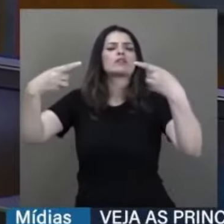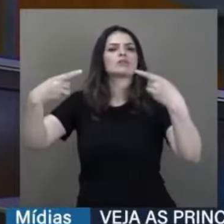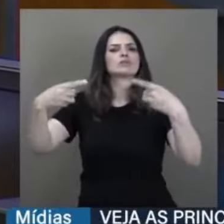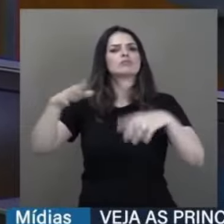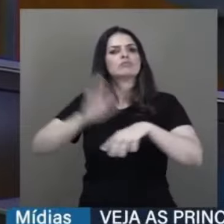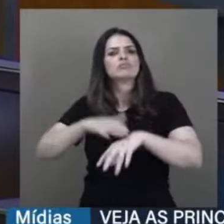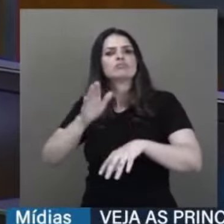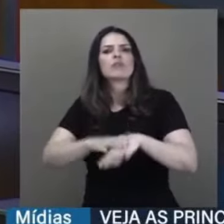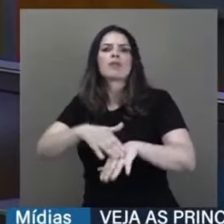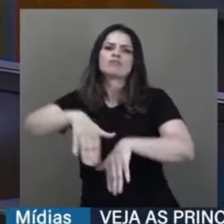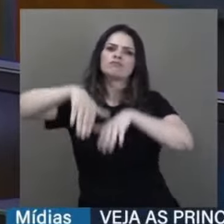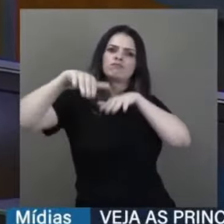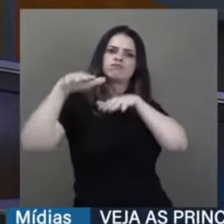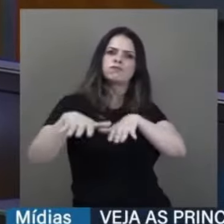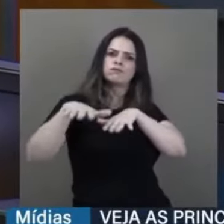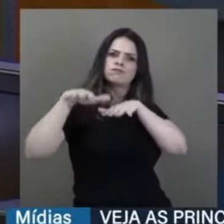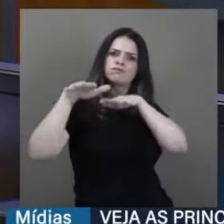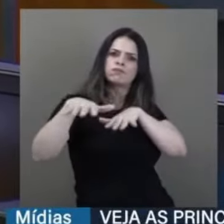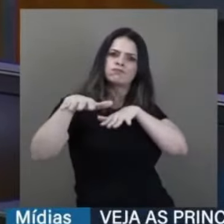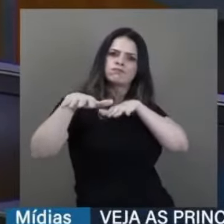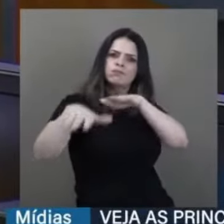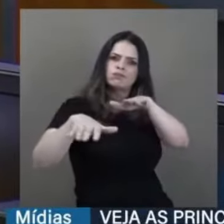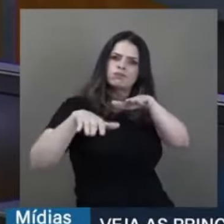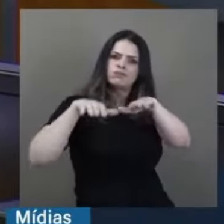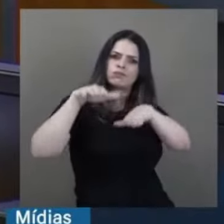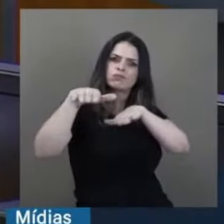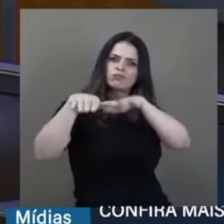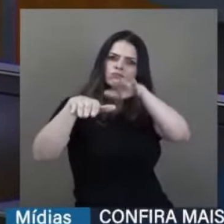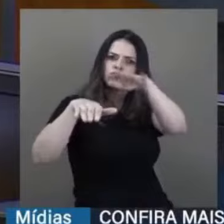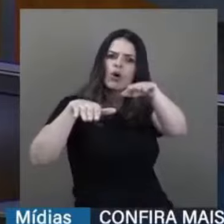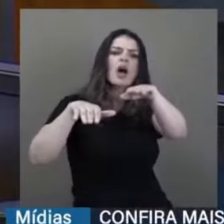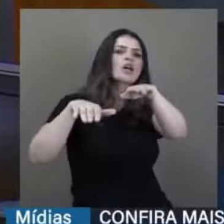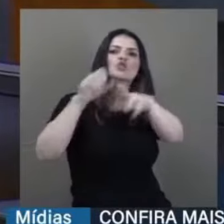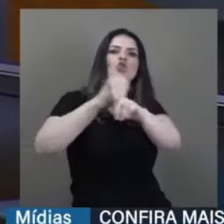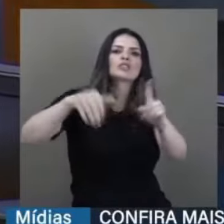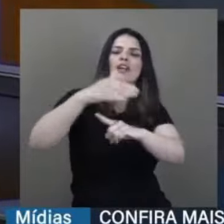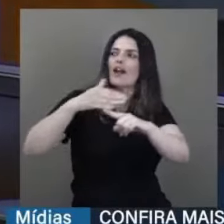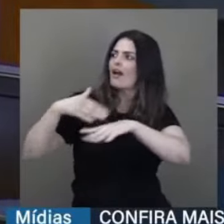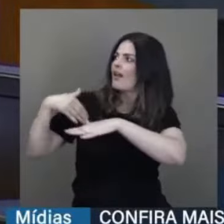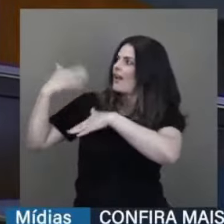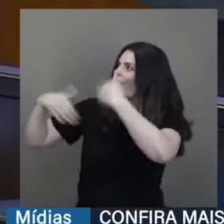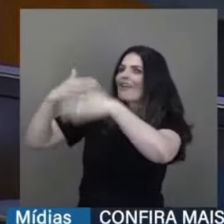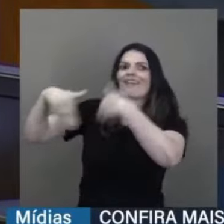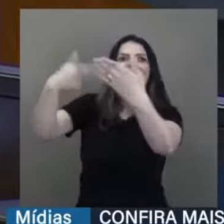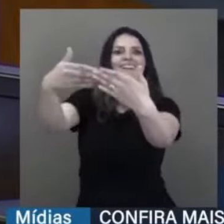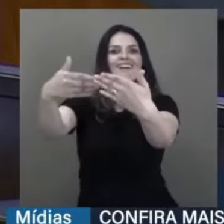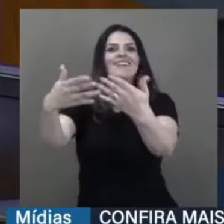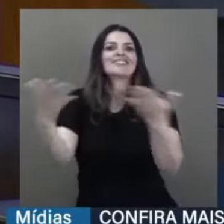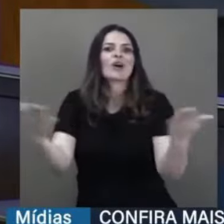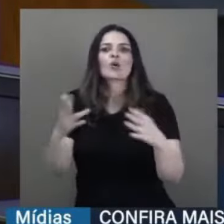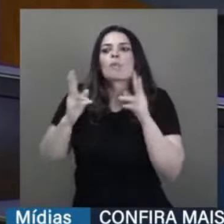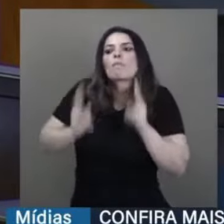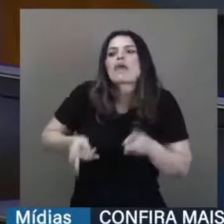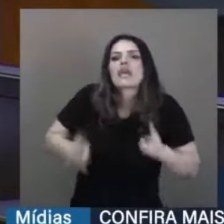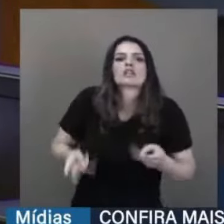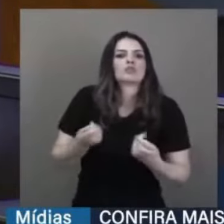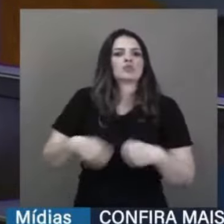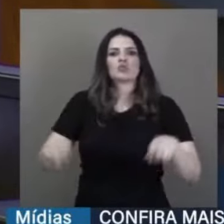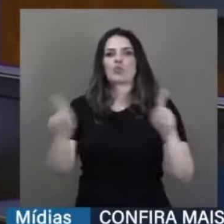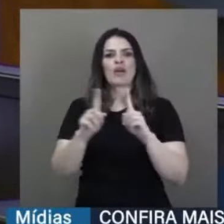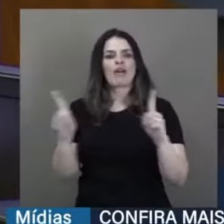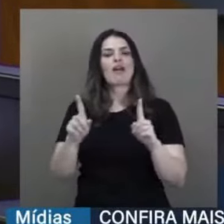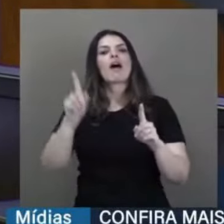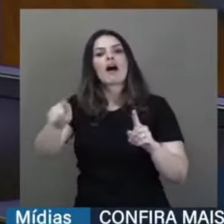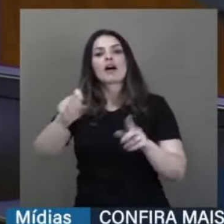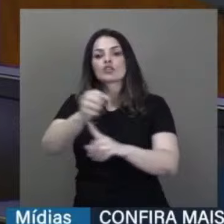marcha ininterrupta da evolução da sociedade a população brasileira demanda por formas mais